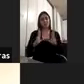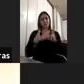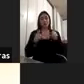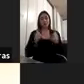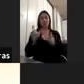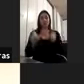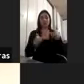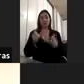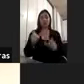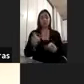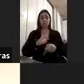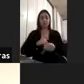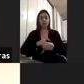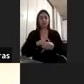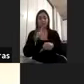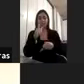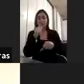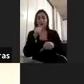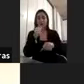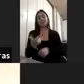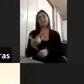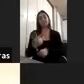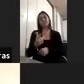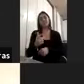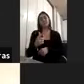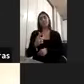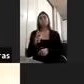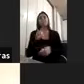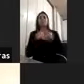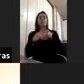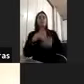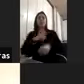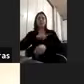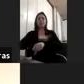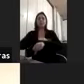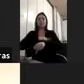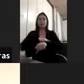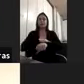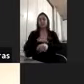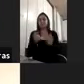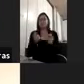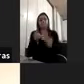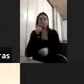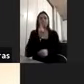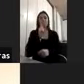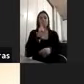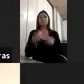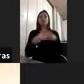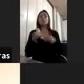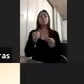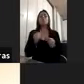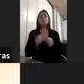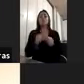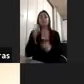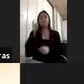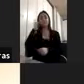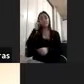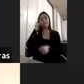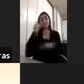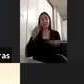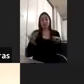banheiro e o sênior não consegue atender a linha porque está faltando gente. Pense isso antes de você pensar em voltar para dentro